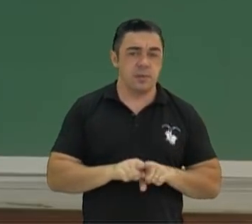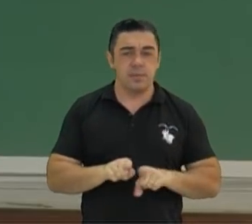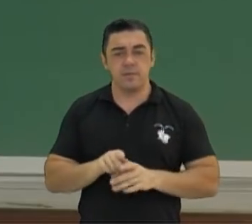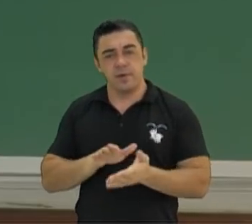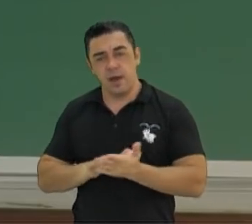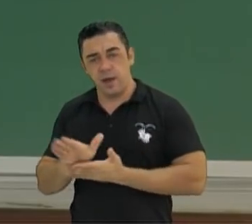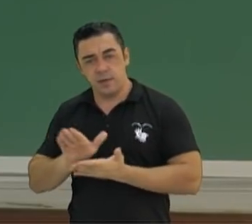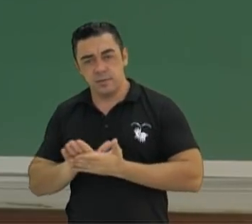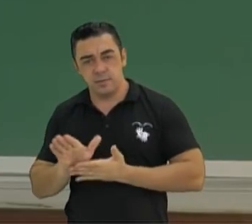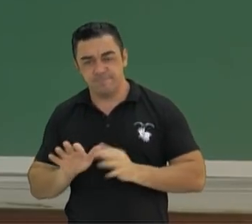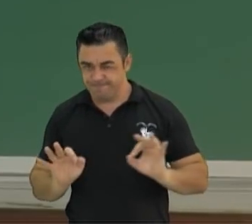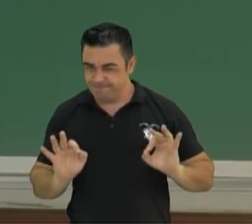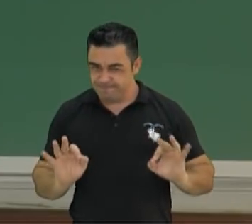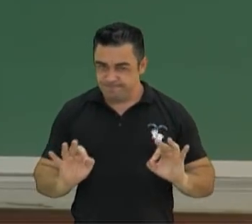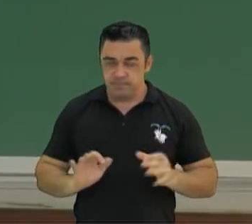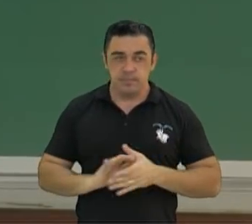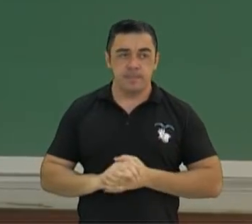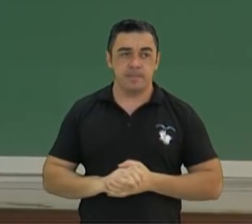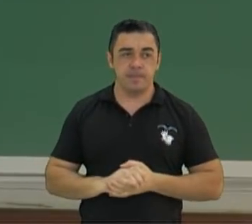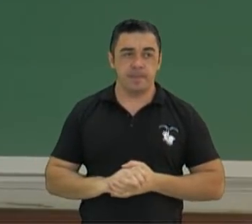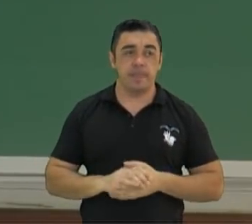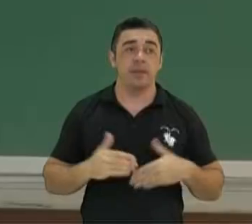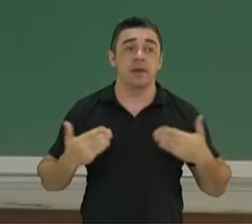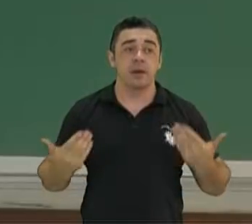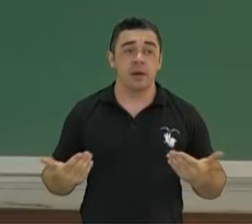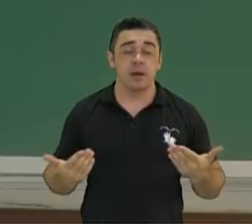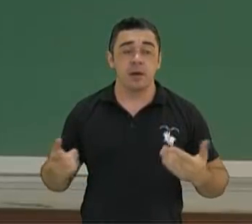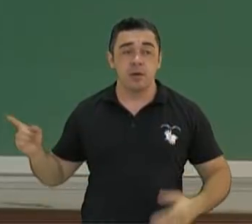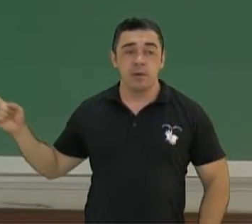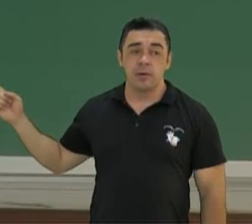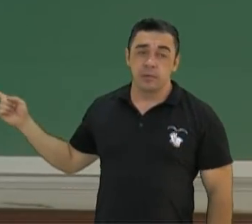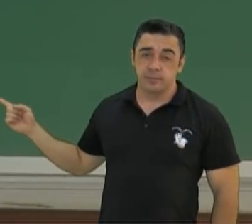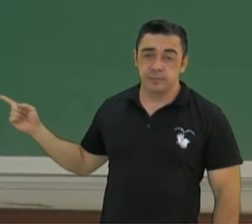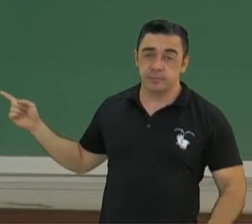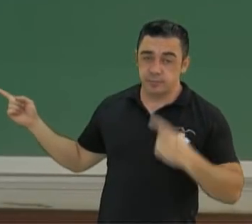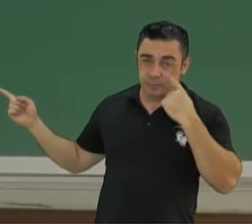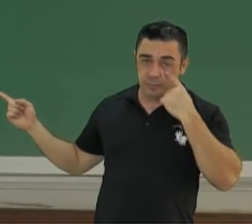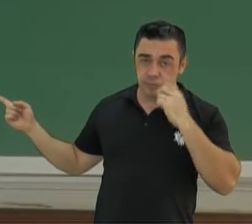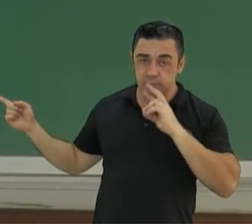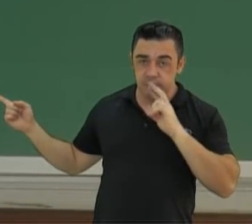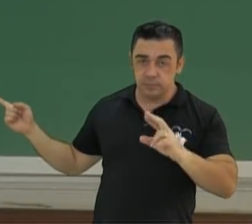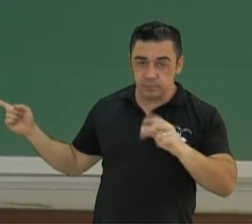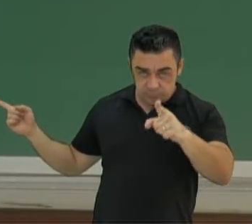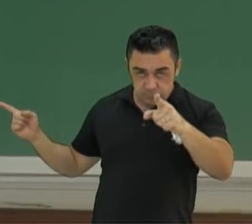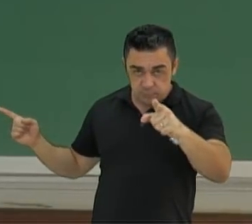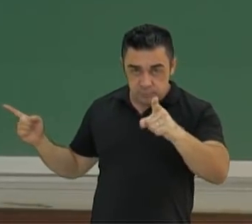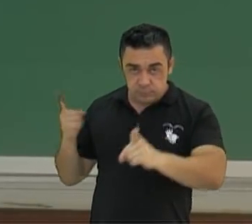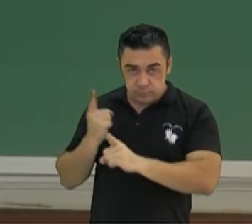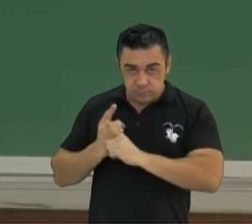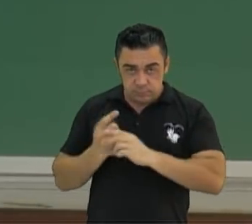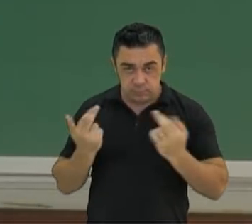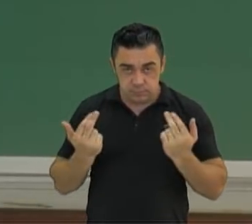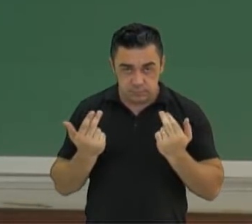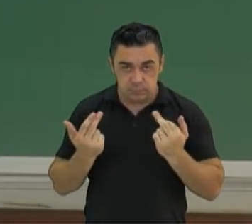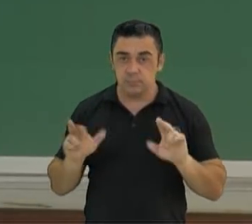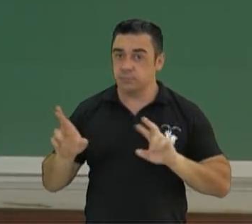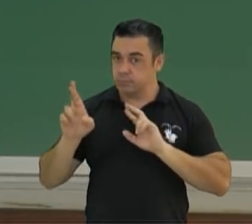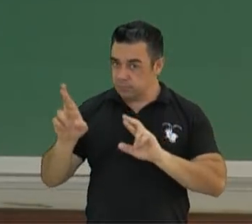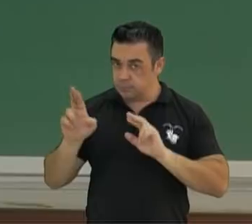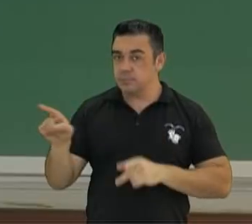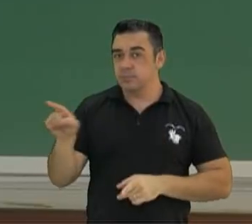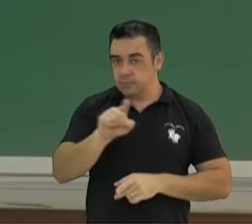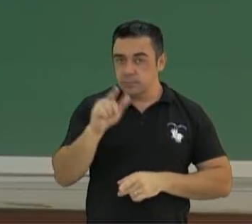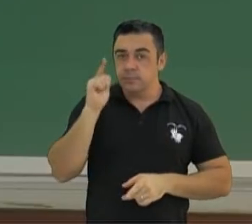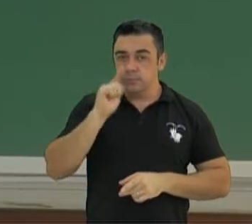papel. Certinho? E daí? Olha a nossa resposta. Você chegou nessa resposta? Espero que sim,